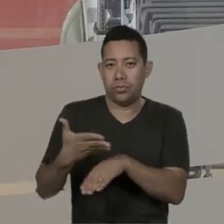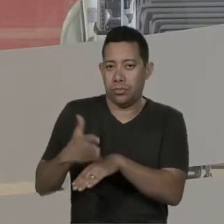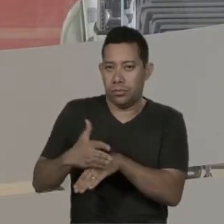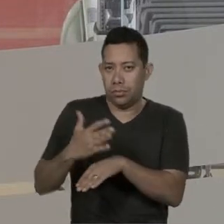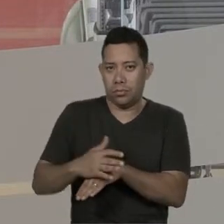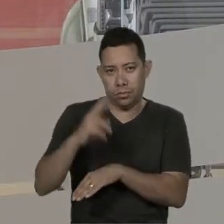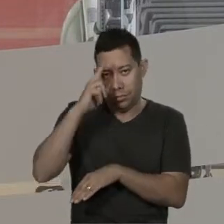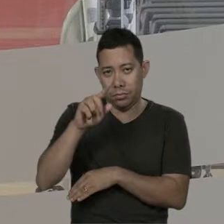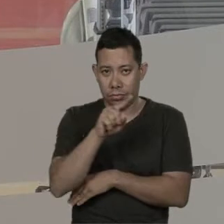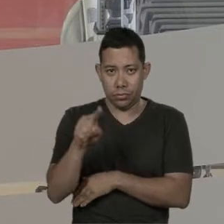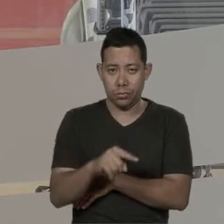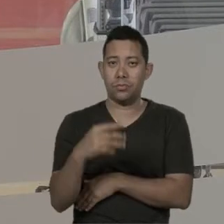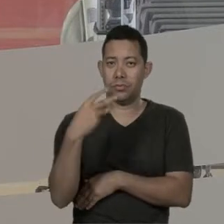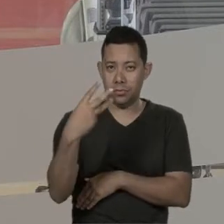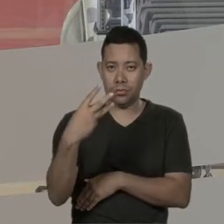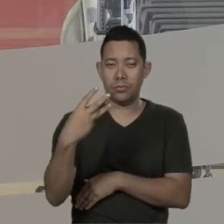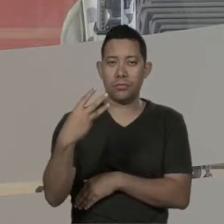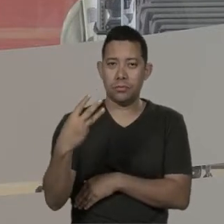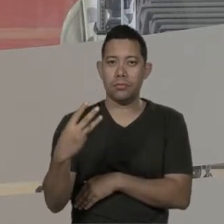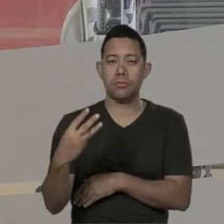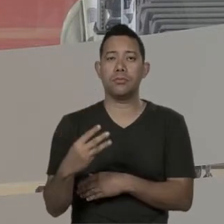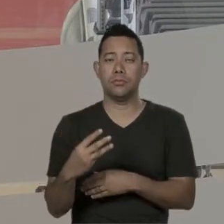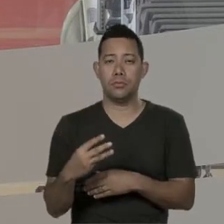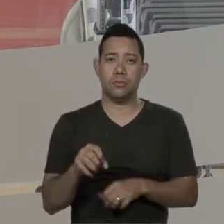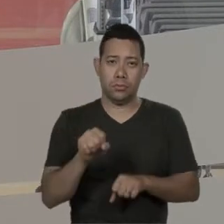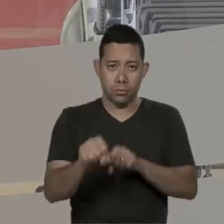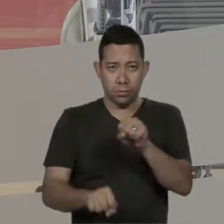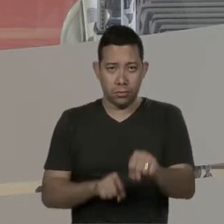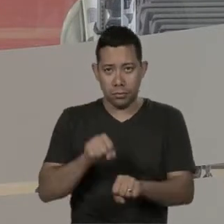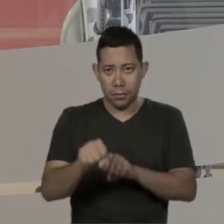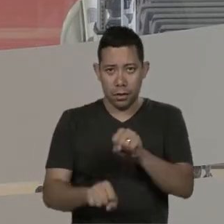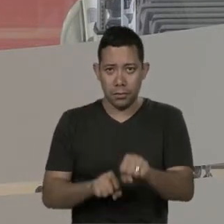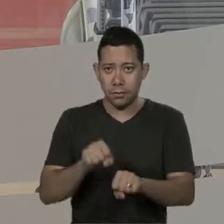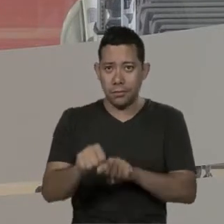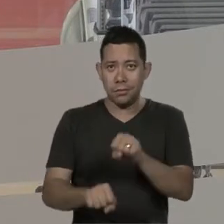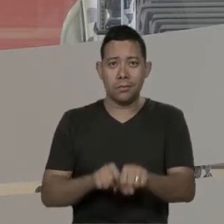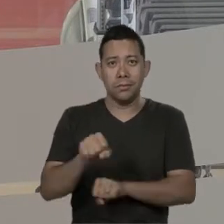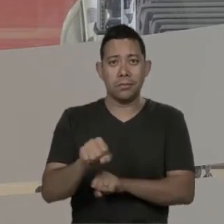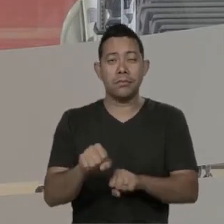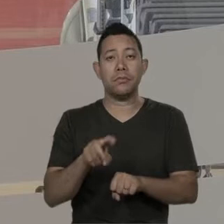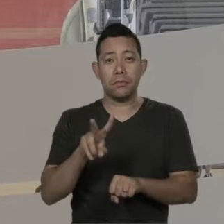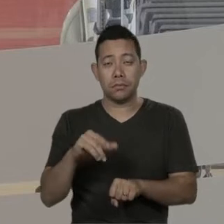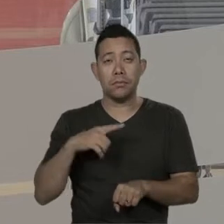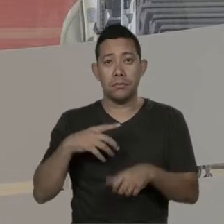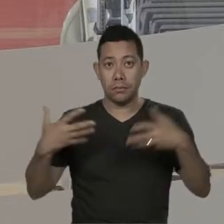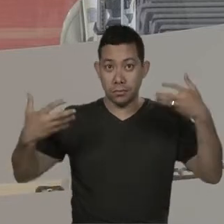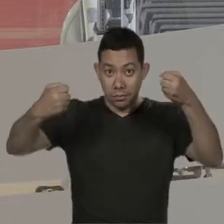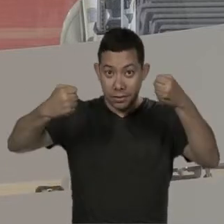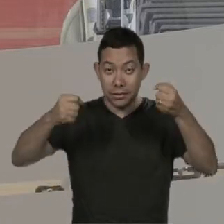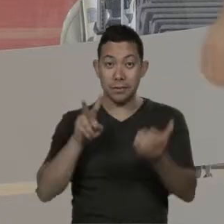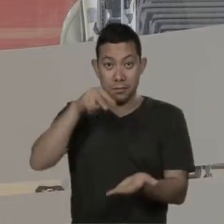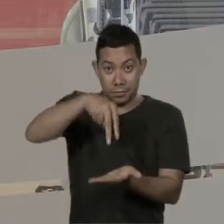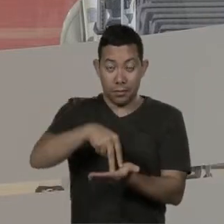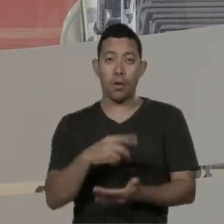bloco, naquela zona 3, propriamente dita. Ajusta a sua carga, que nós vamos começar de pé, lá na